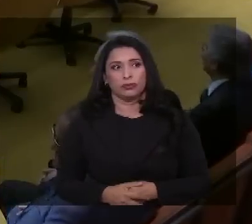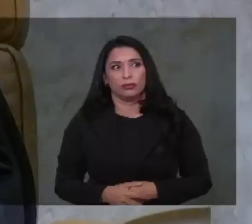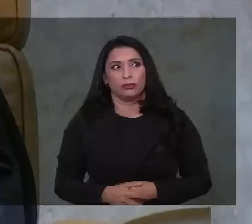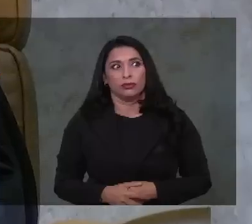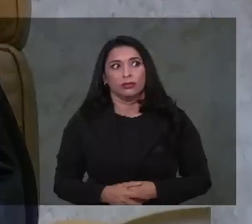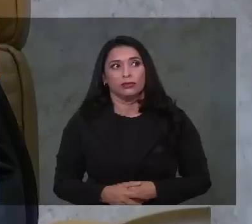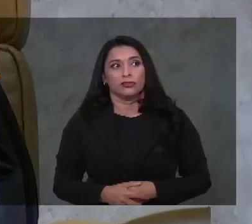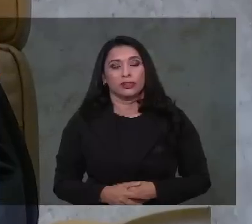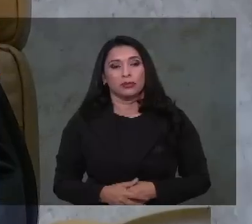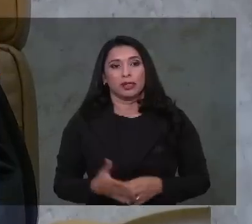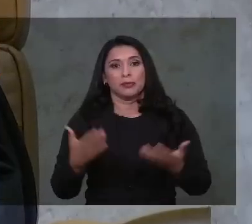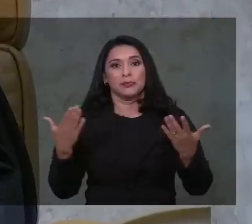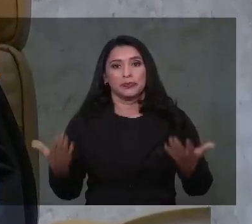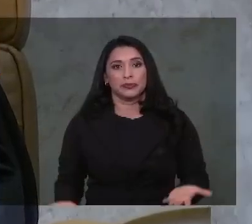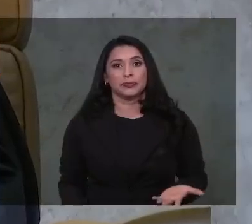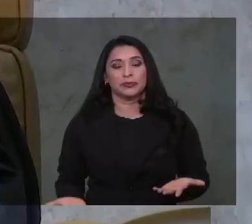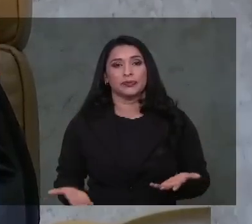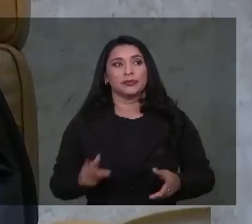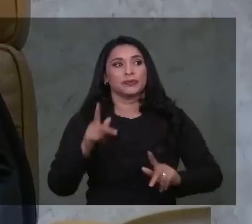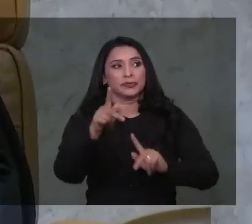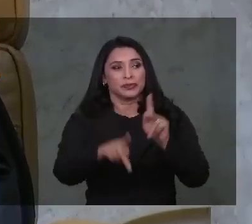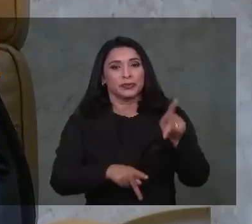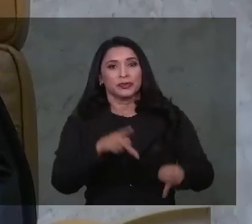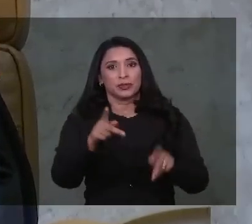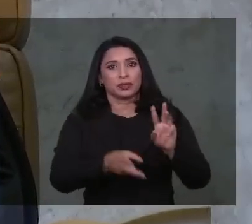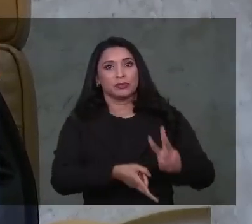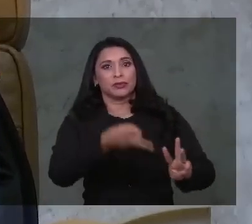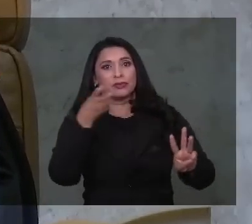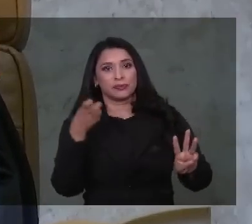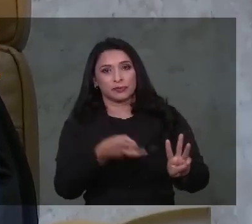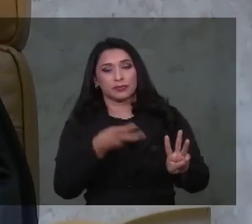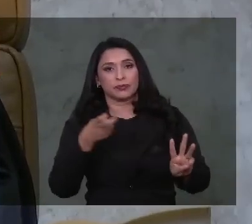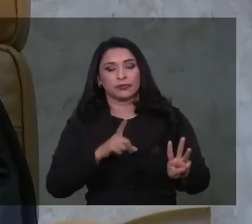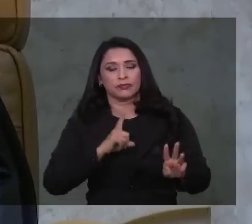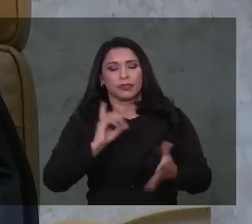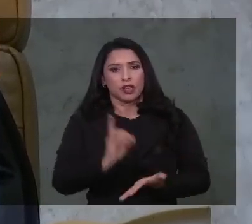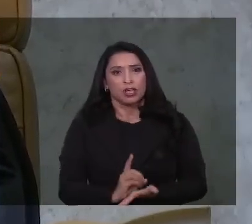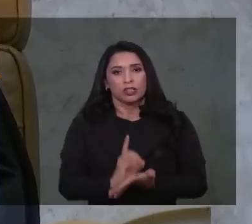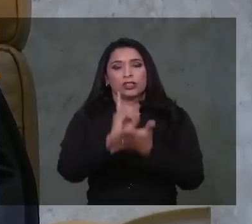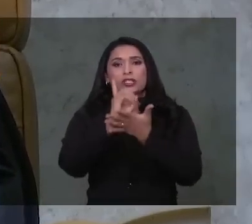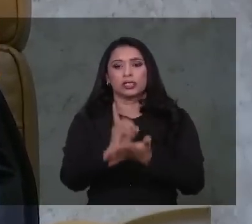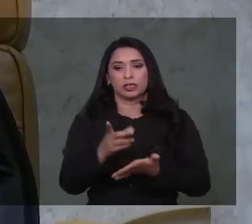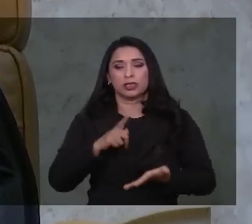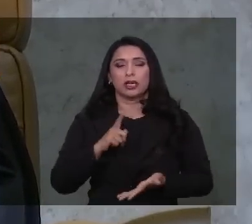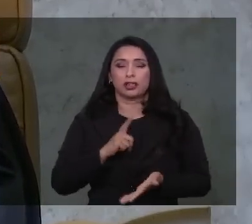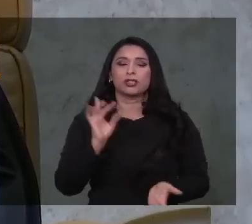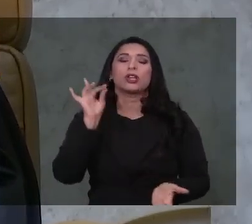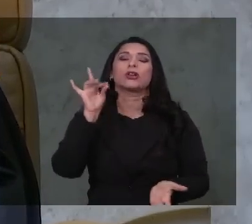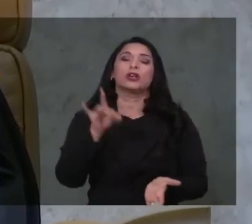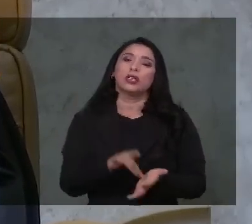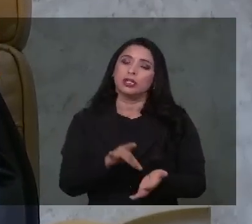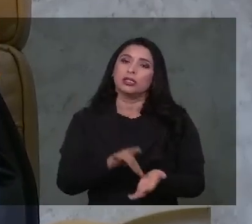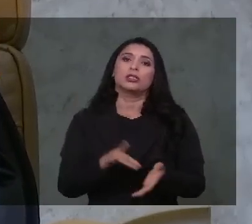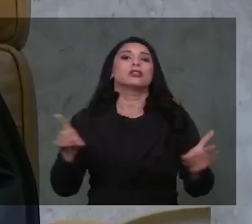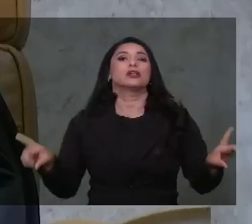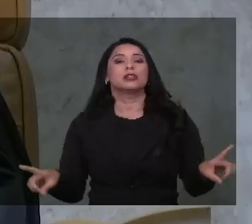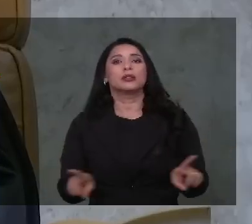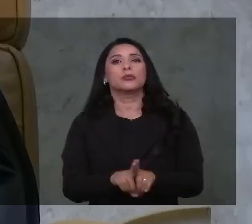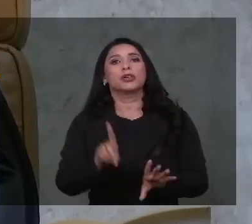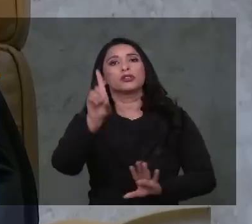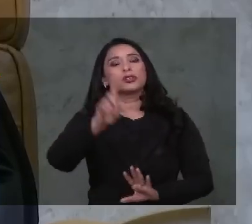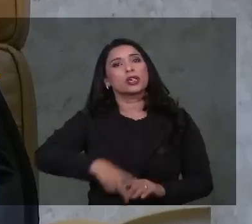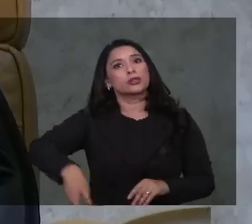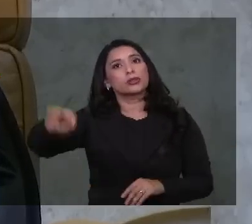Mas não foi só. Povos indígenas passaram a ter a sua dignidade reconhecida, bem como o direito a preservarem sua